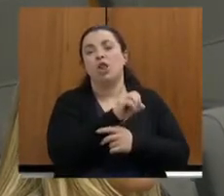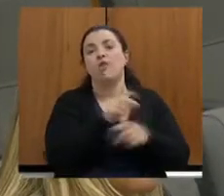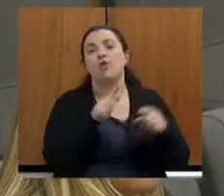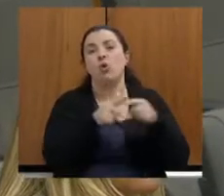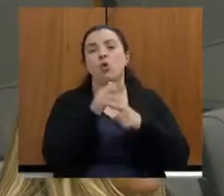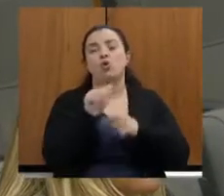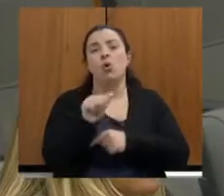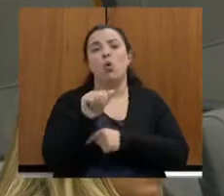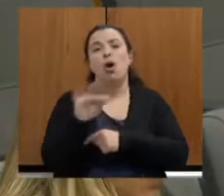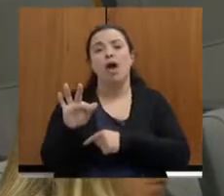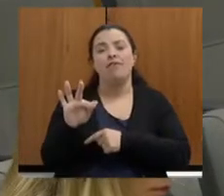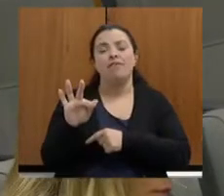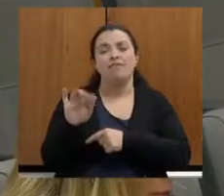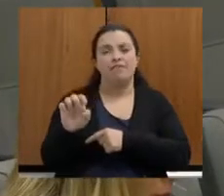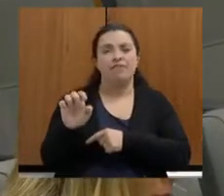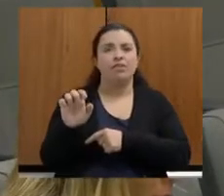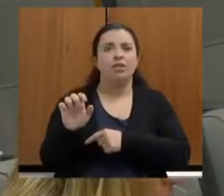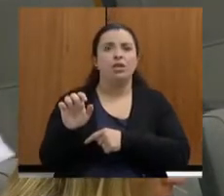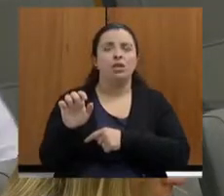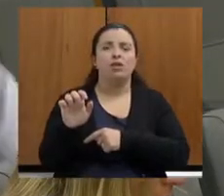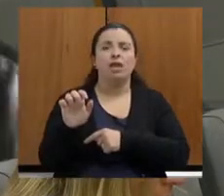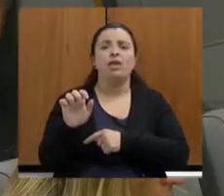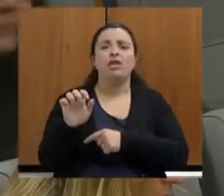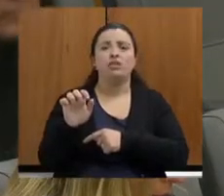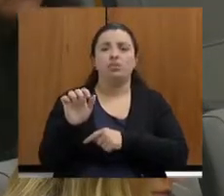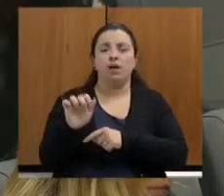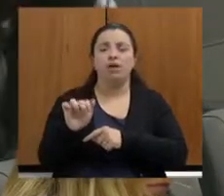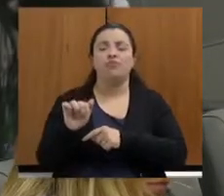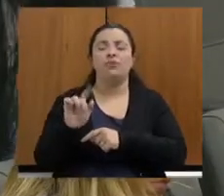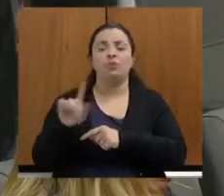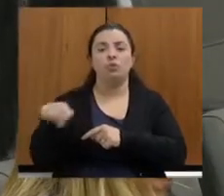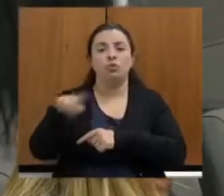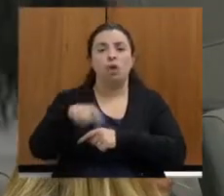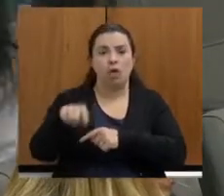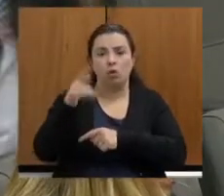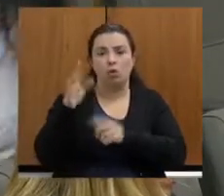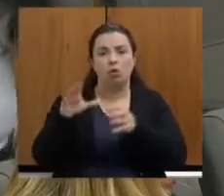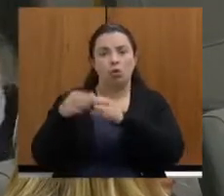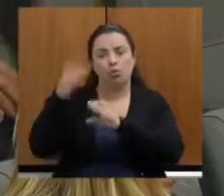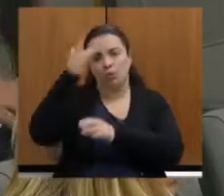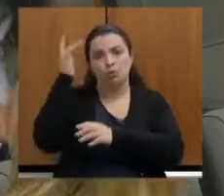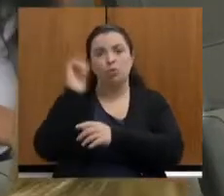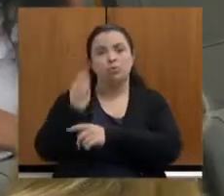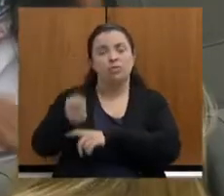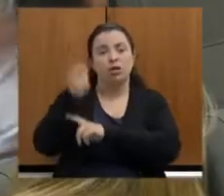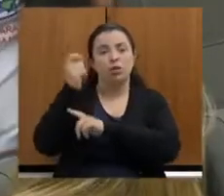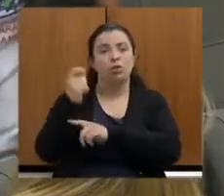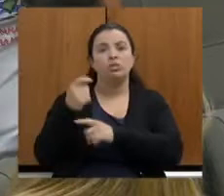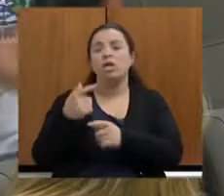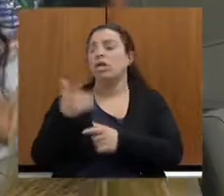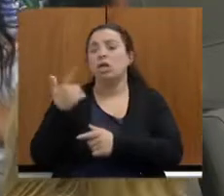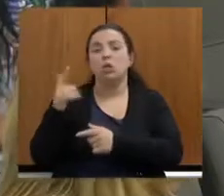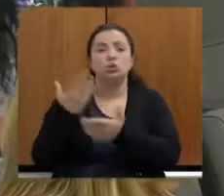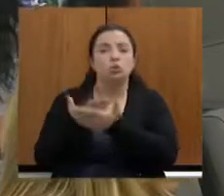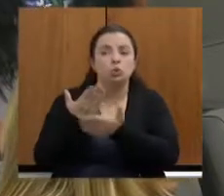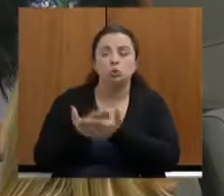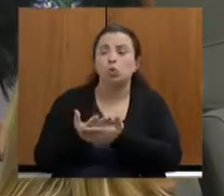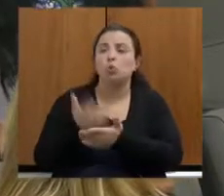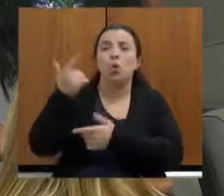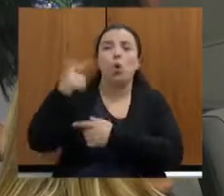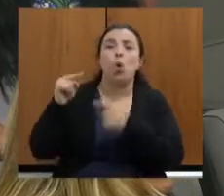pescadores a maioria pessoas em instruções sem outro meio de vida sem outra renda